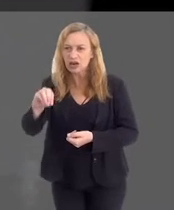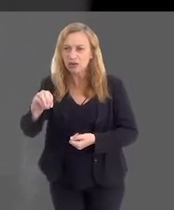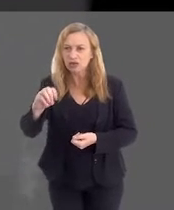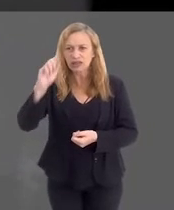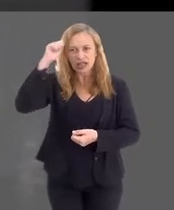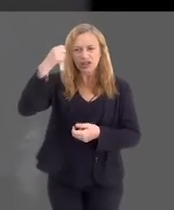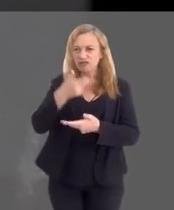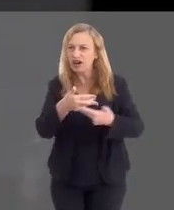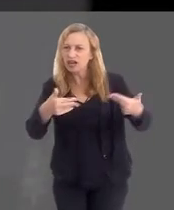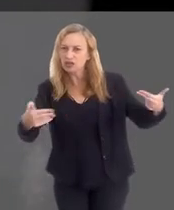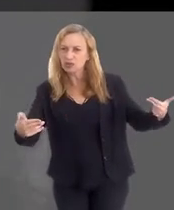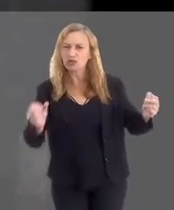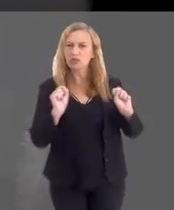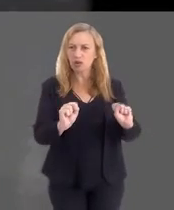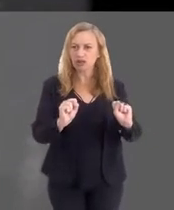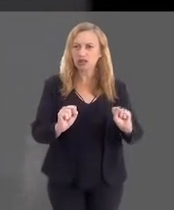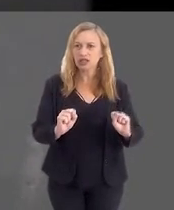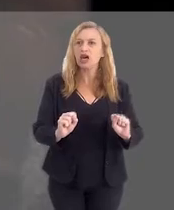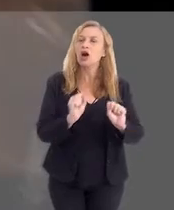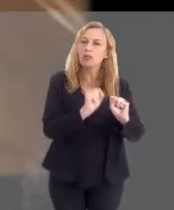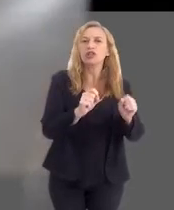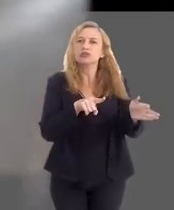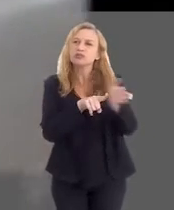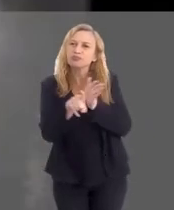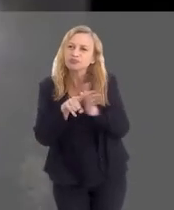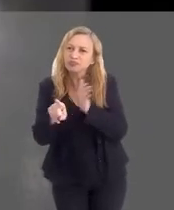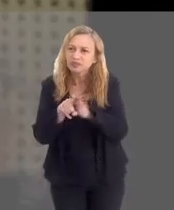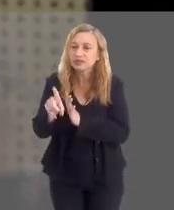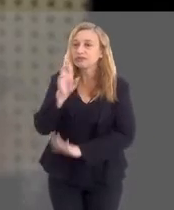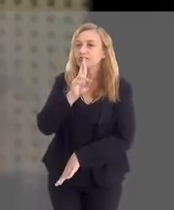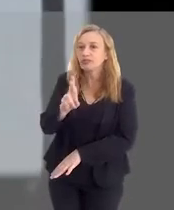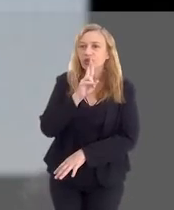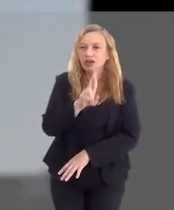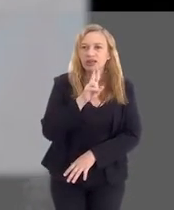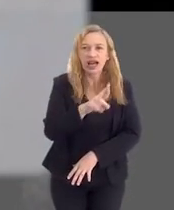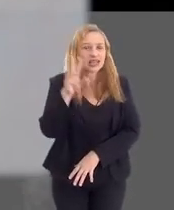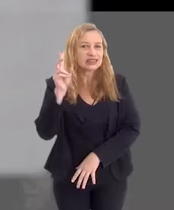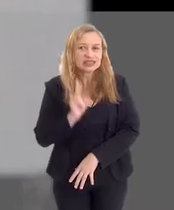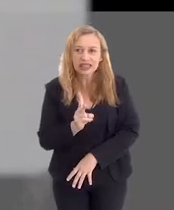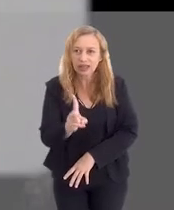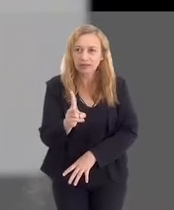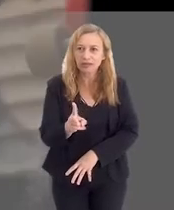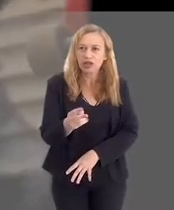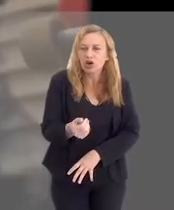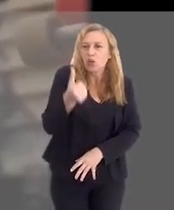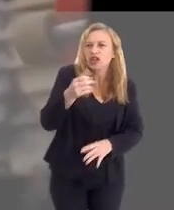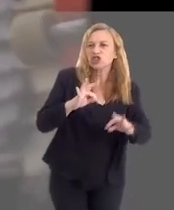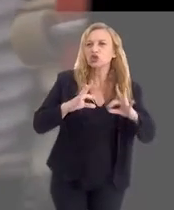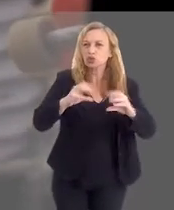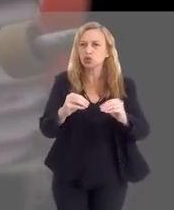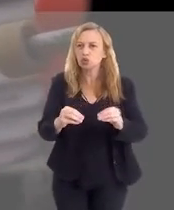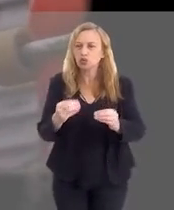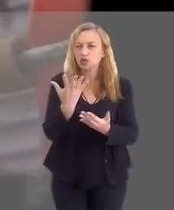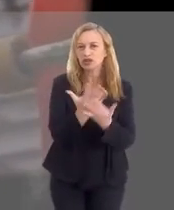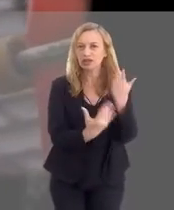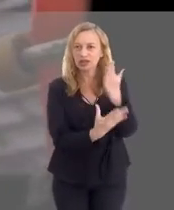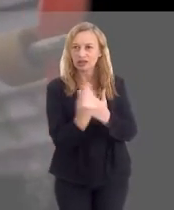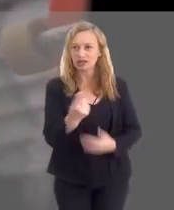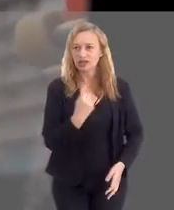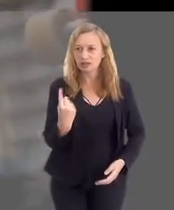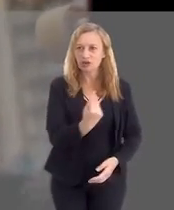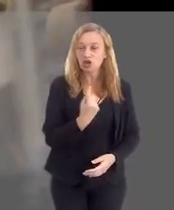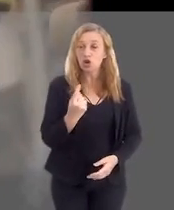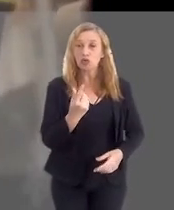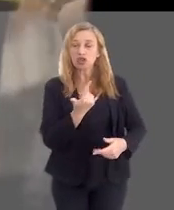negra pode ser muitas coisas. Podemos perguntar e responder o tempo todo. Quase tudo está em nossas